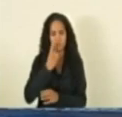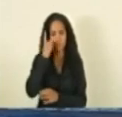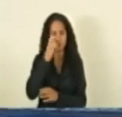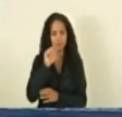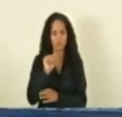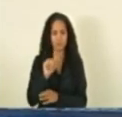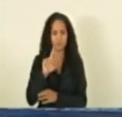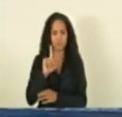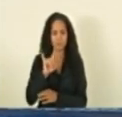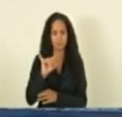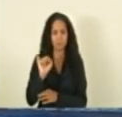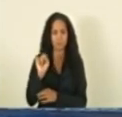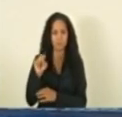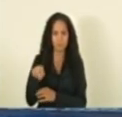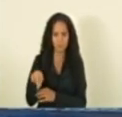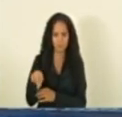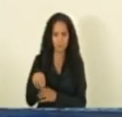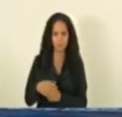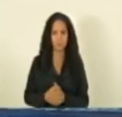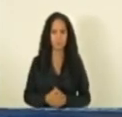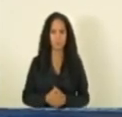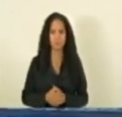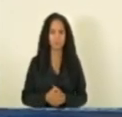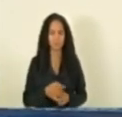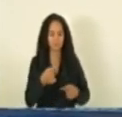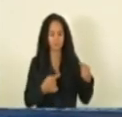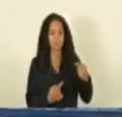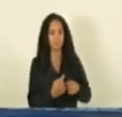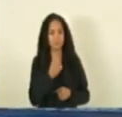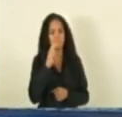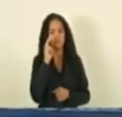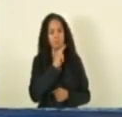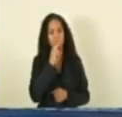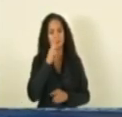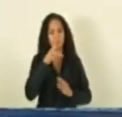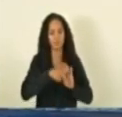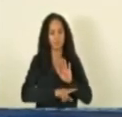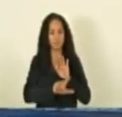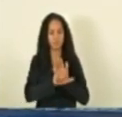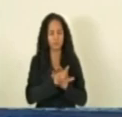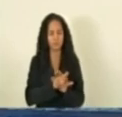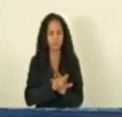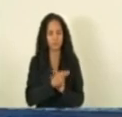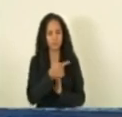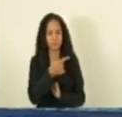Adilson, passamos ao item 10. Discussão única em regime de urgência do projeto de lei